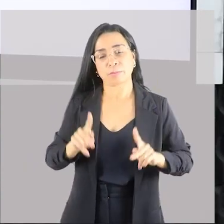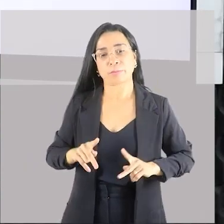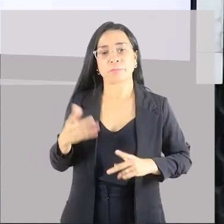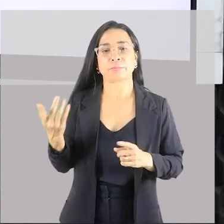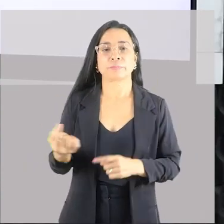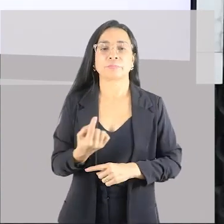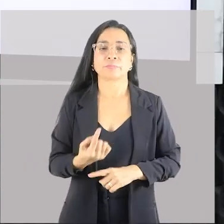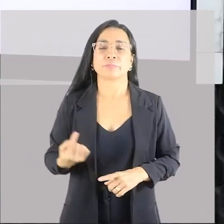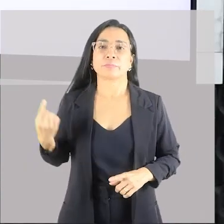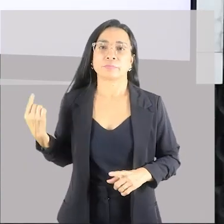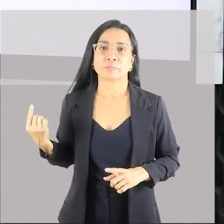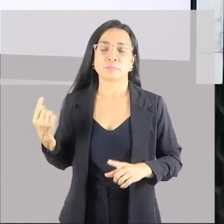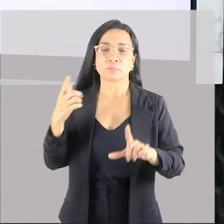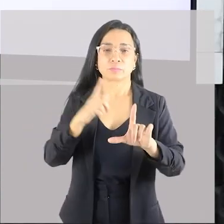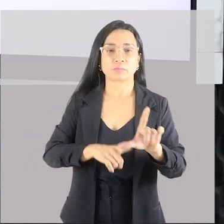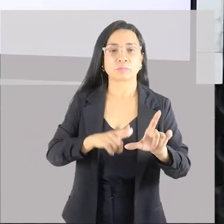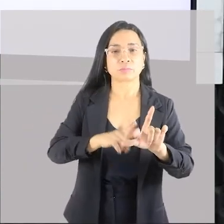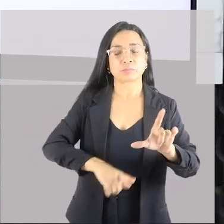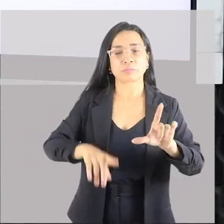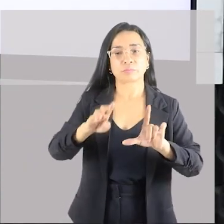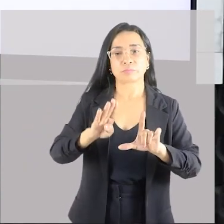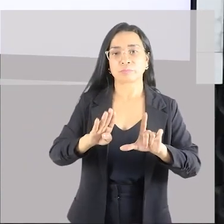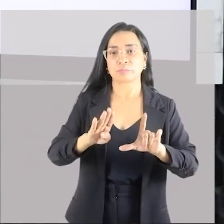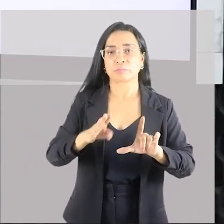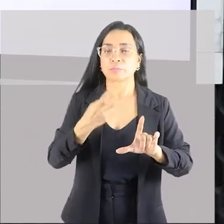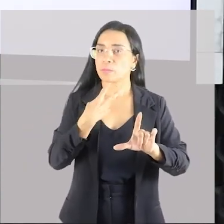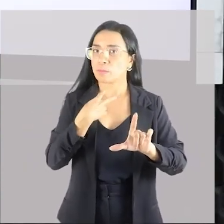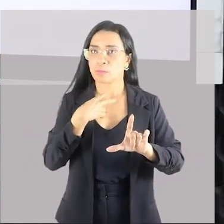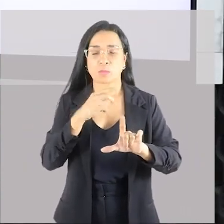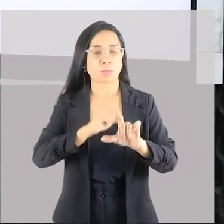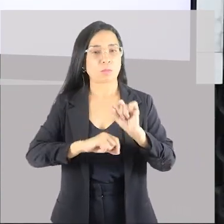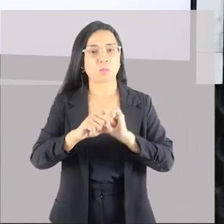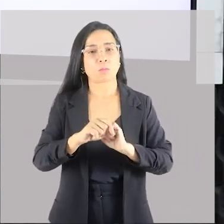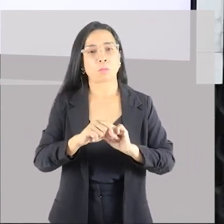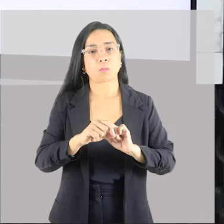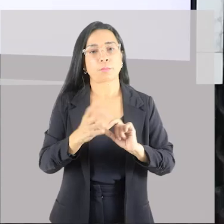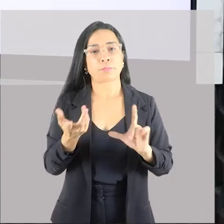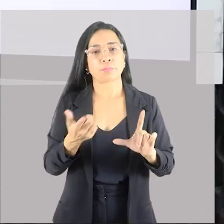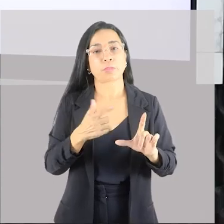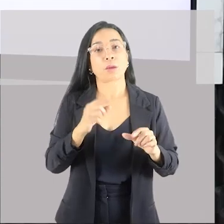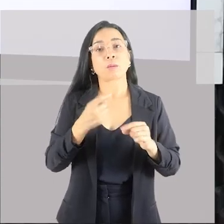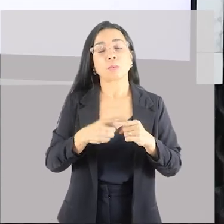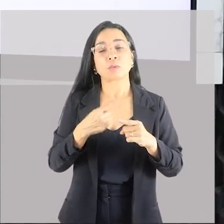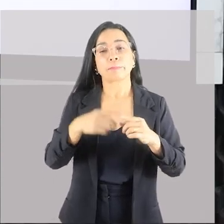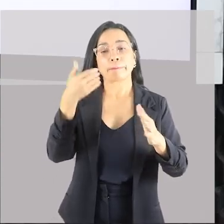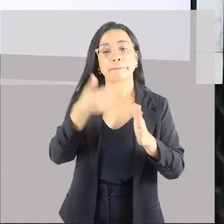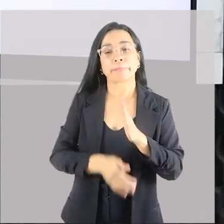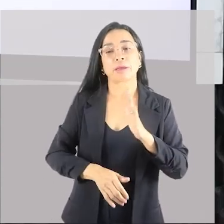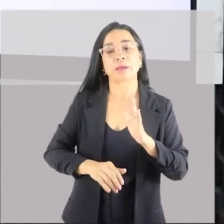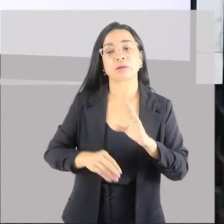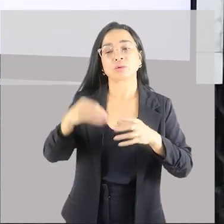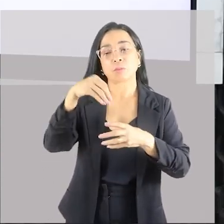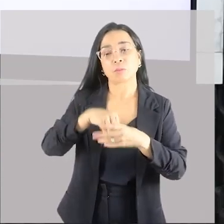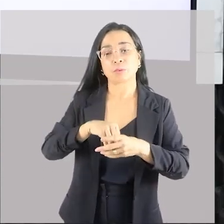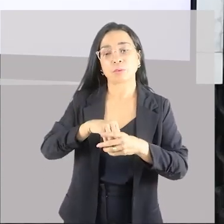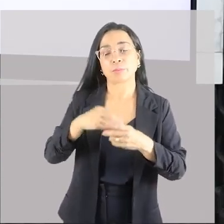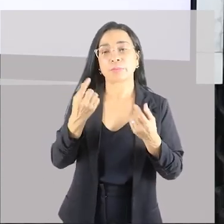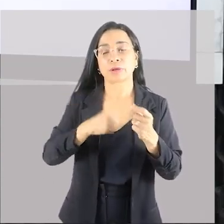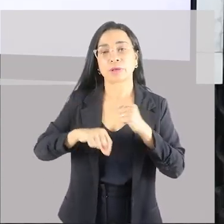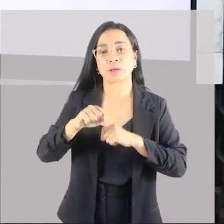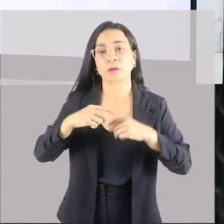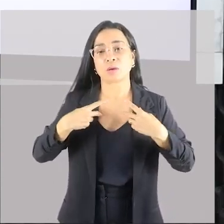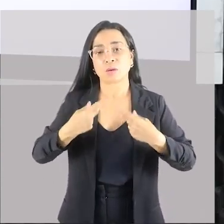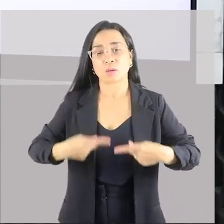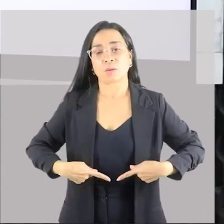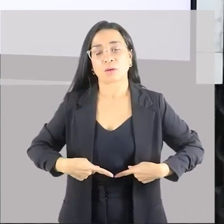formam o homem de acordo com a sua essência natural? Não pode, porque ele perde a natureza humana boa quando ele entra no estágio civil